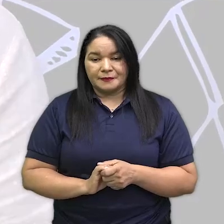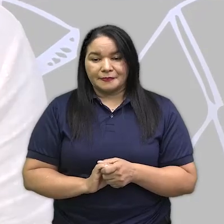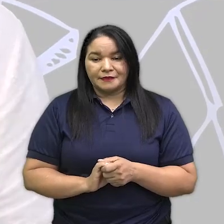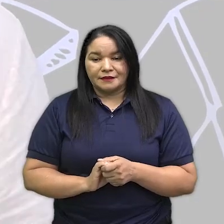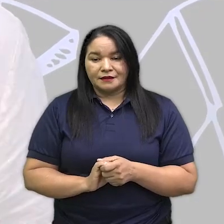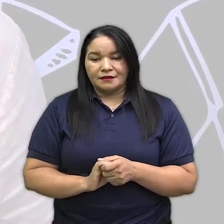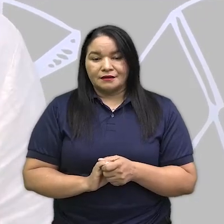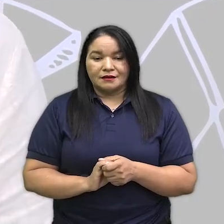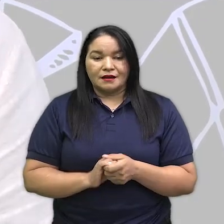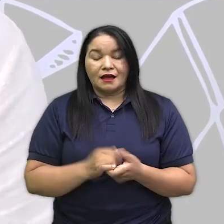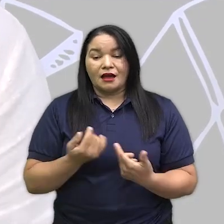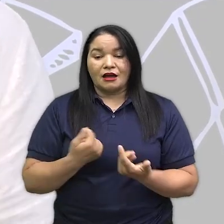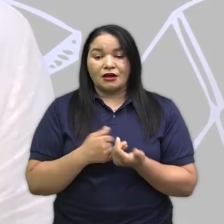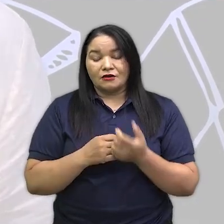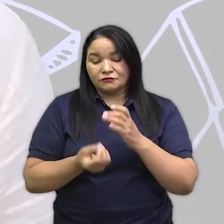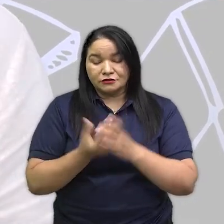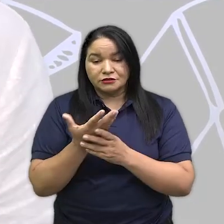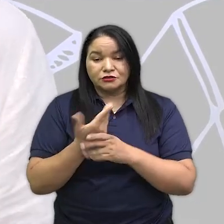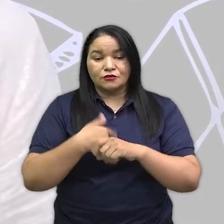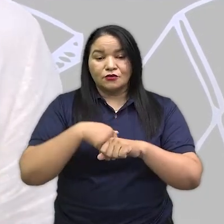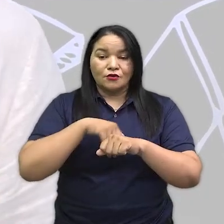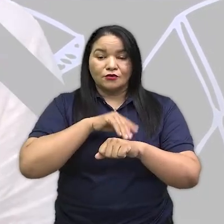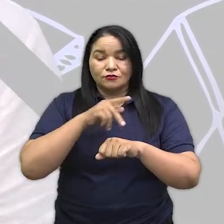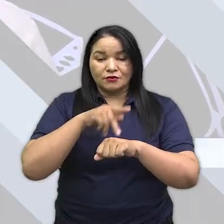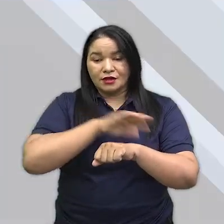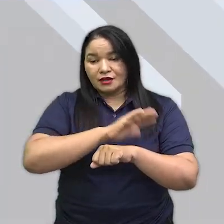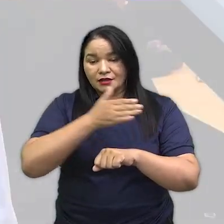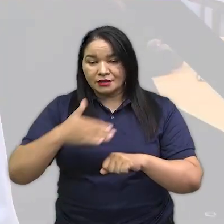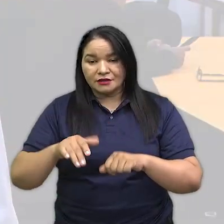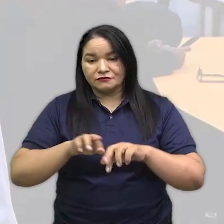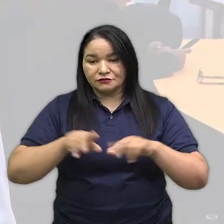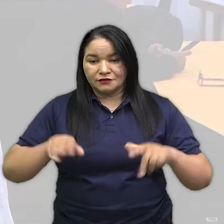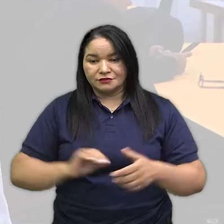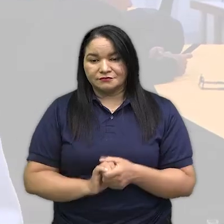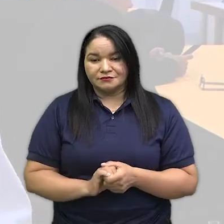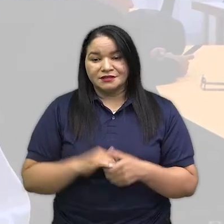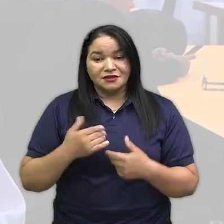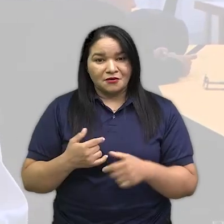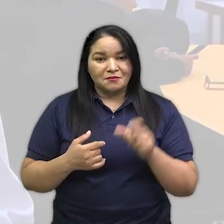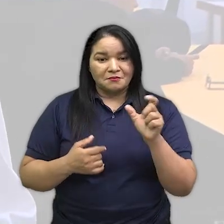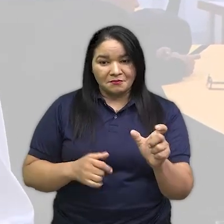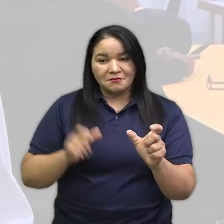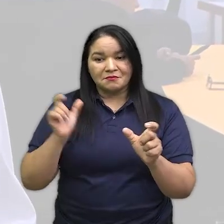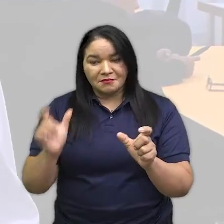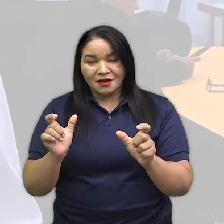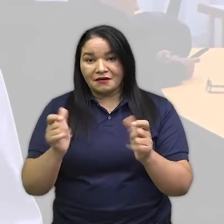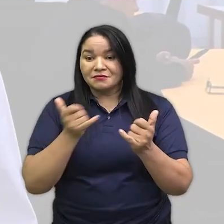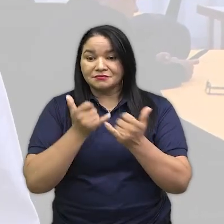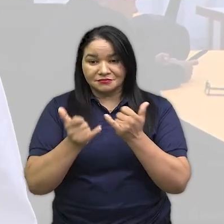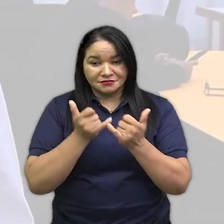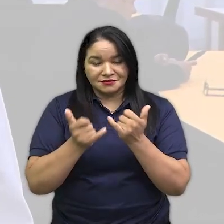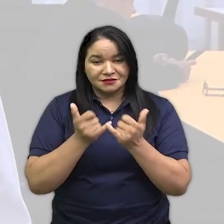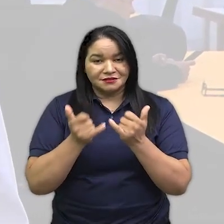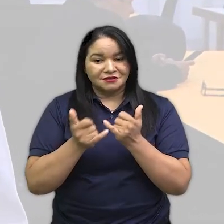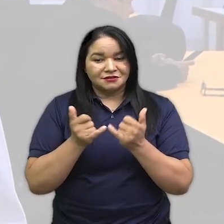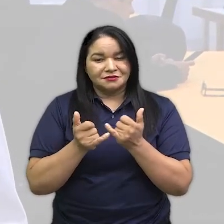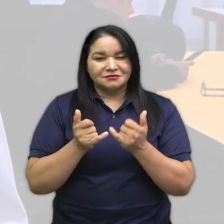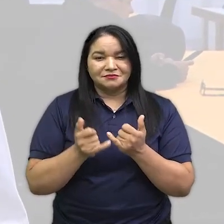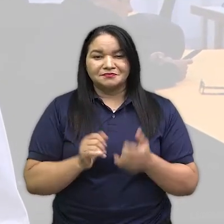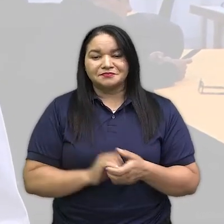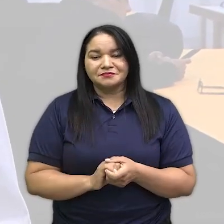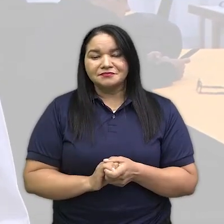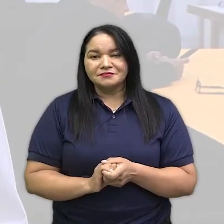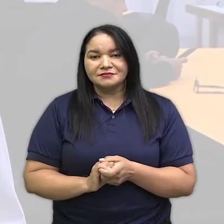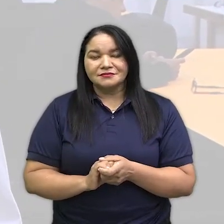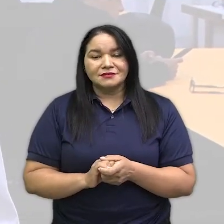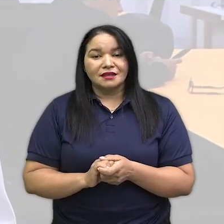da geologia, né, da formação do relevo, essas coisas todas. Bem, as palavras são muito parecidas e parecem uma